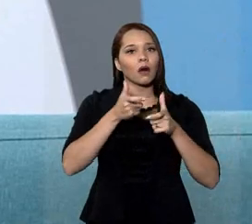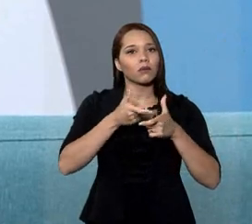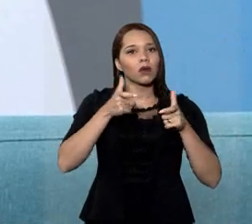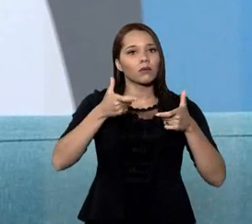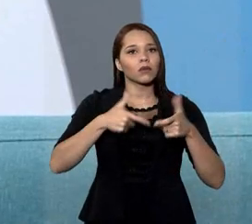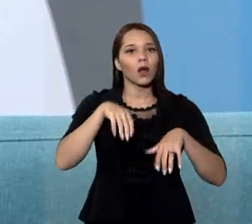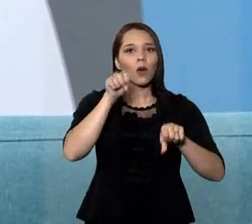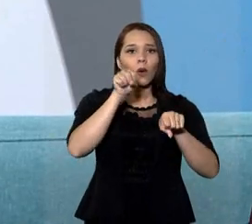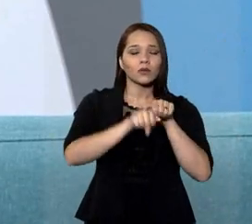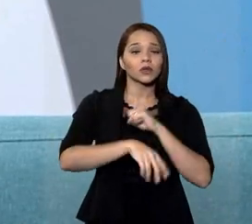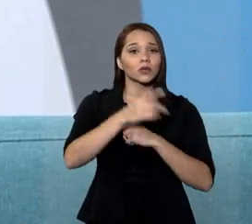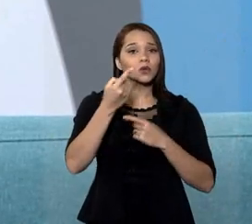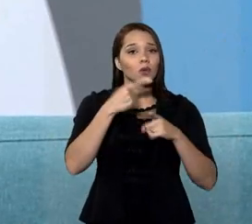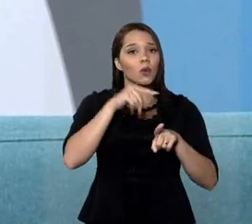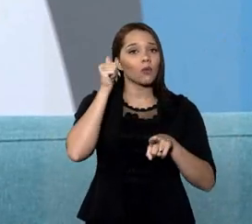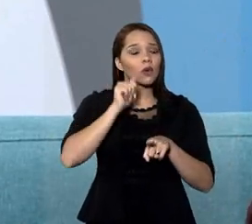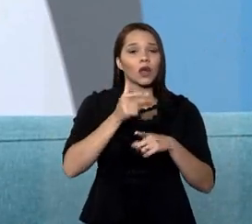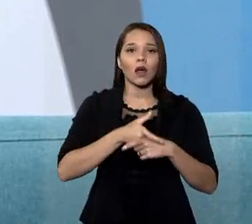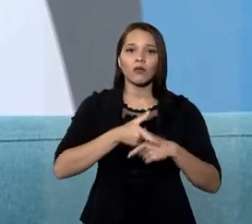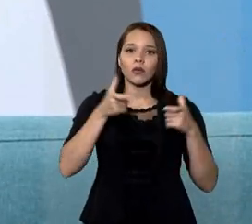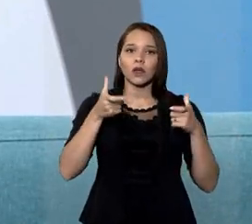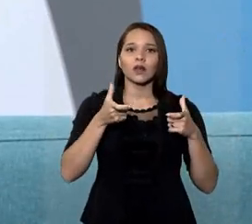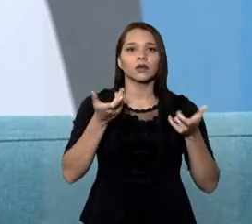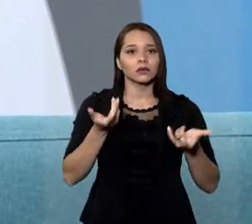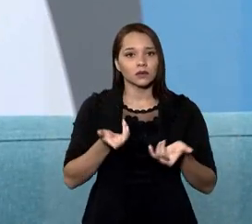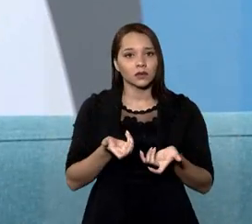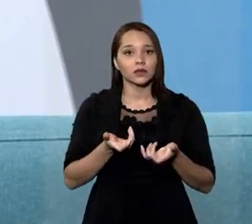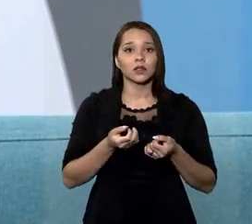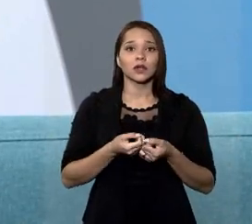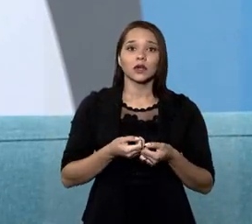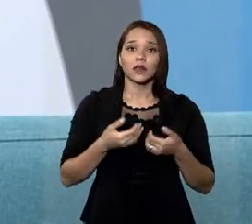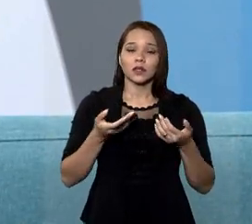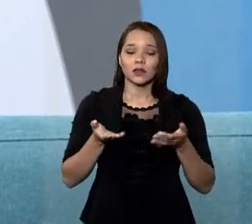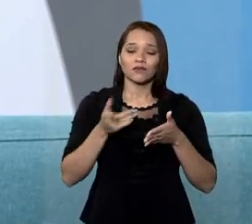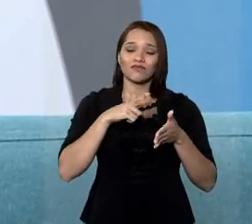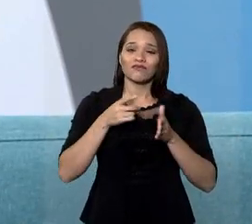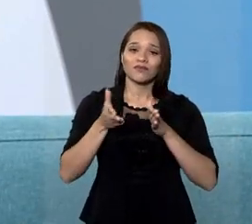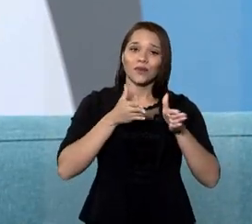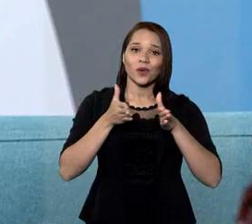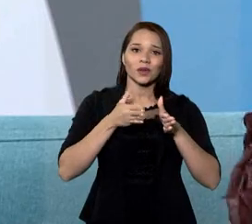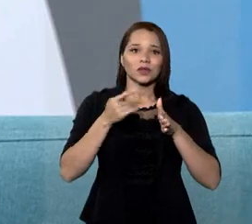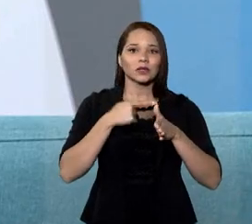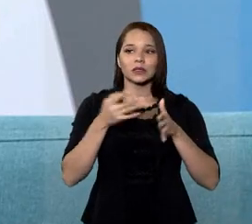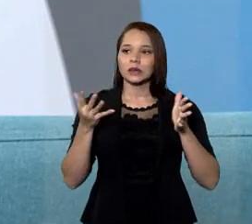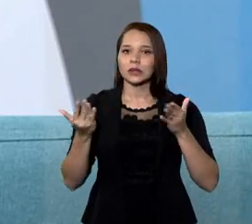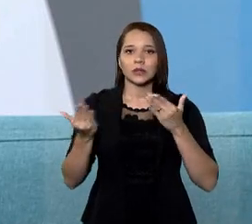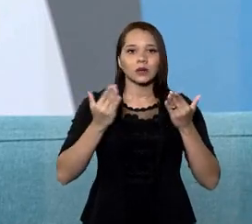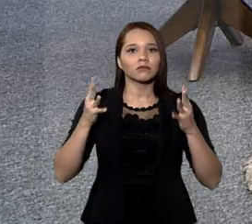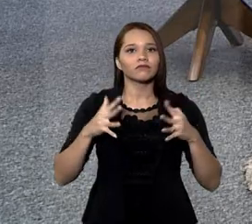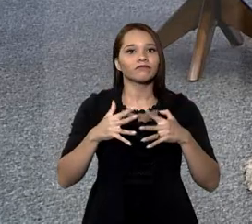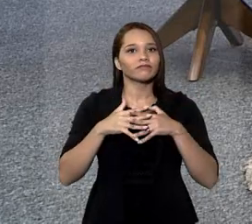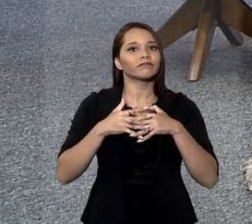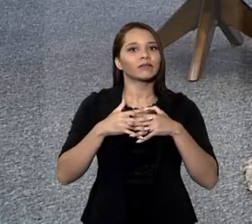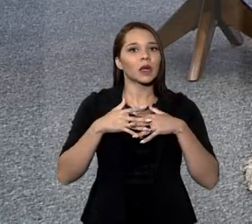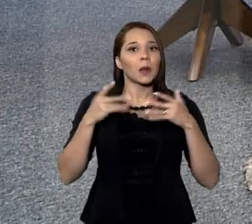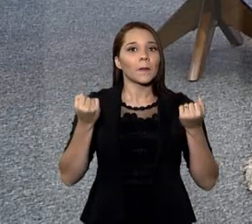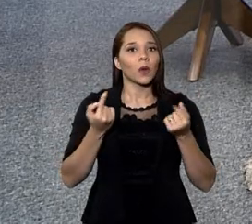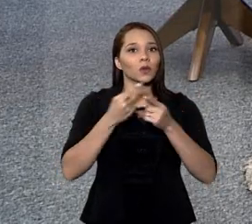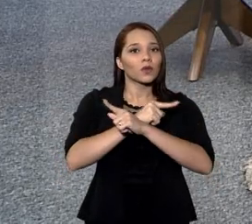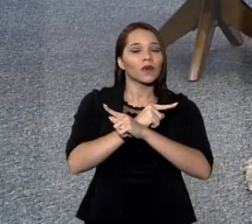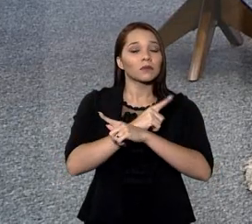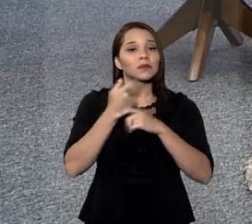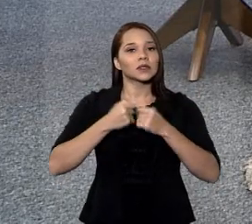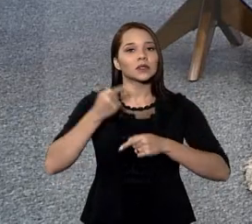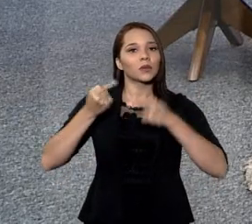estão aumentando de fato os homicídios contra as mulheres e também o seu municípios e no momento paradoxal nós